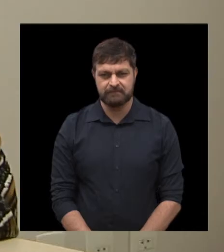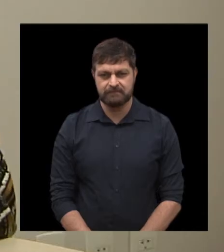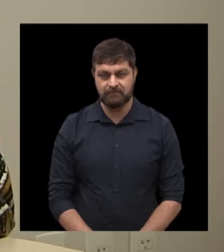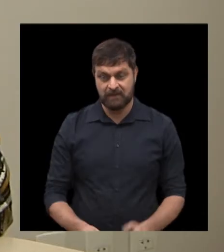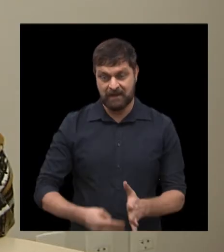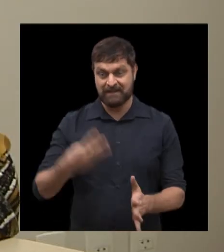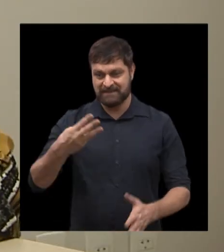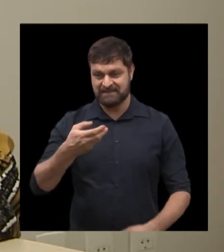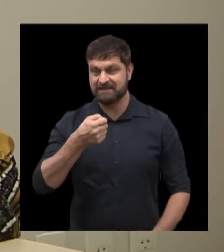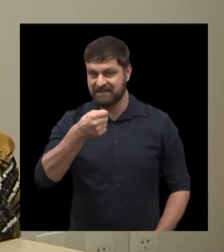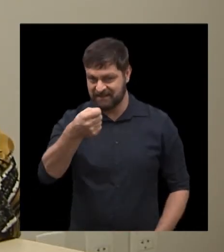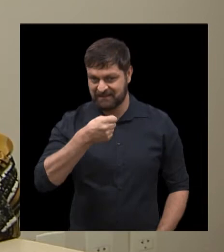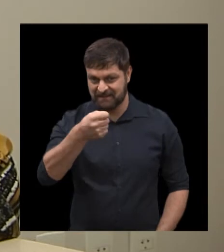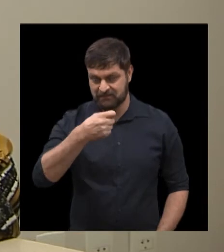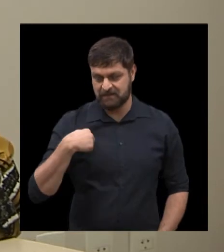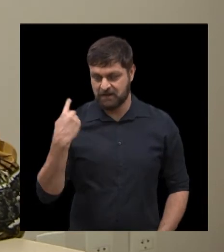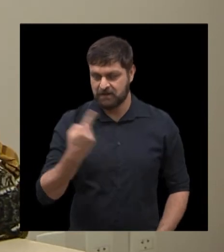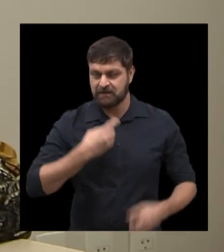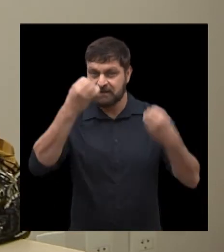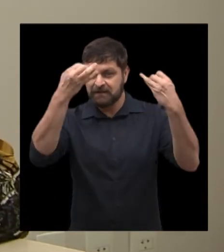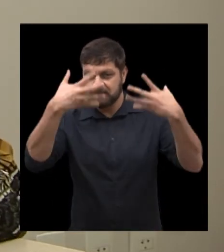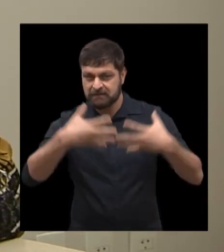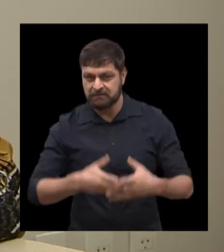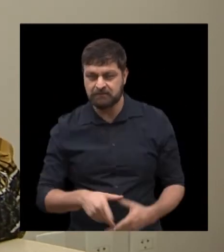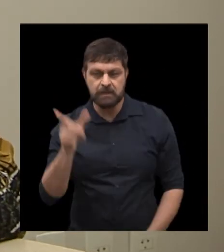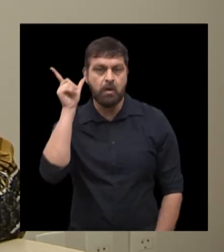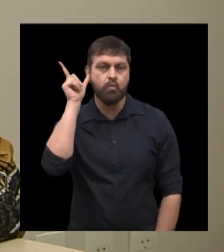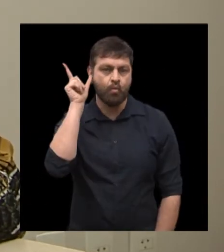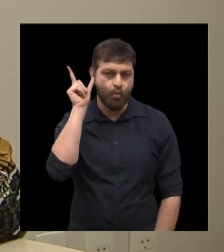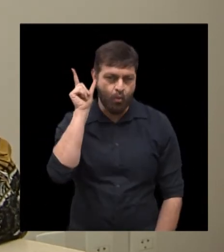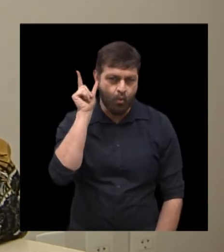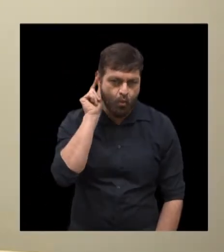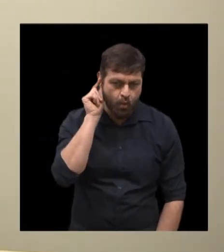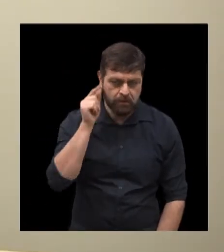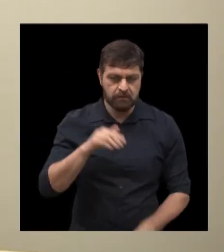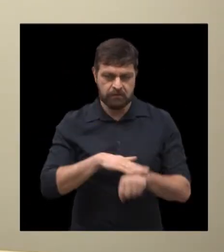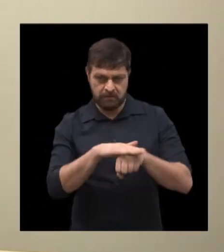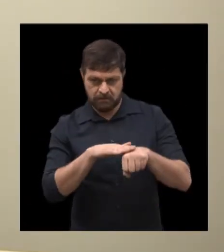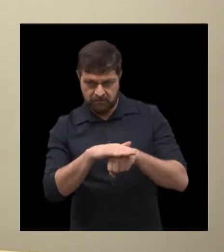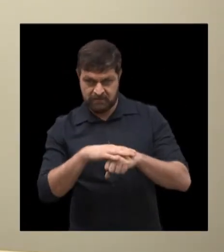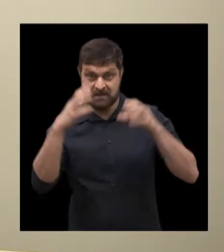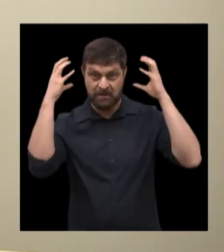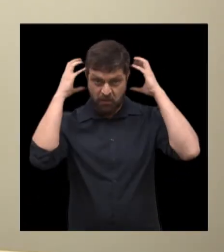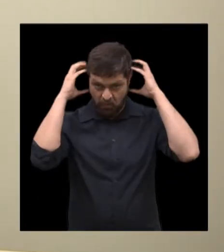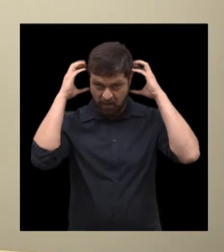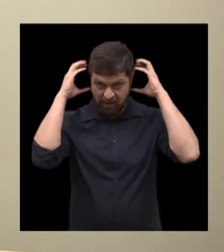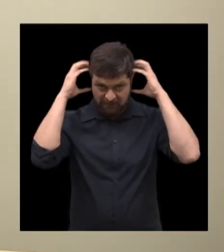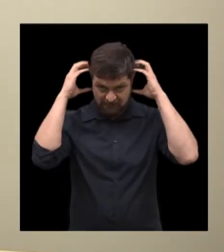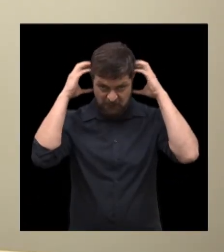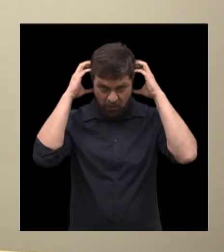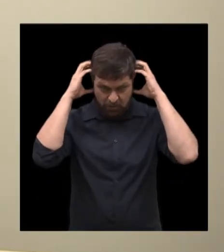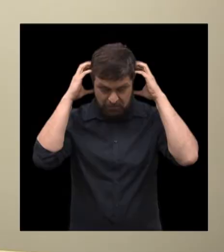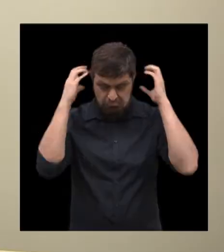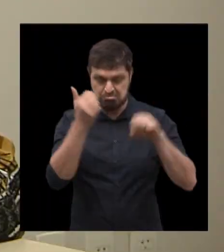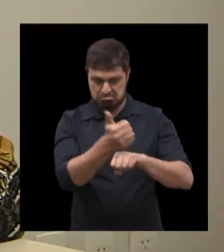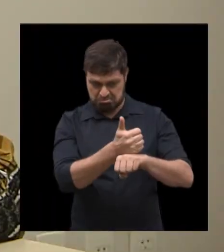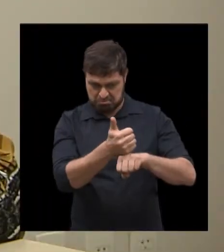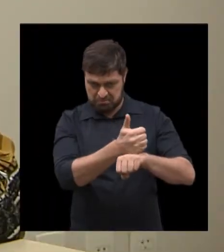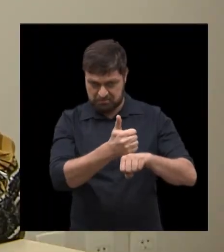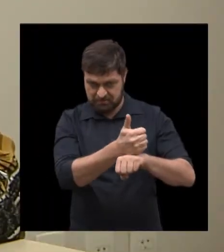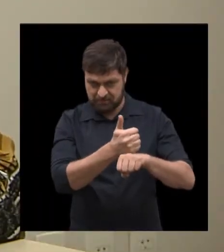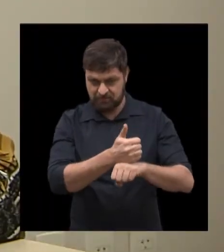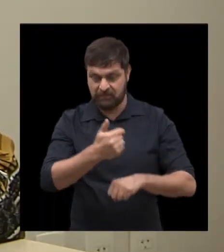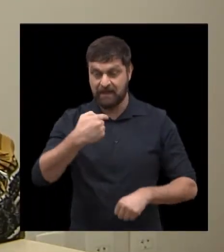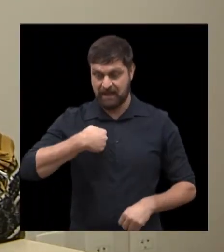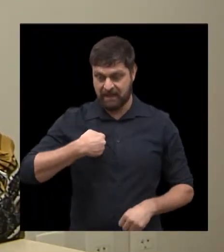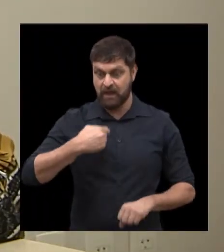Terceiro bloco do Momento Saúde, que hoje está falando sobre perda auditiva. Estamos conversando com a Natasha Fregnani, fonoaudióloga.